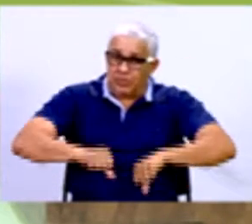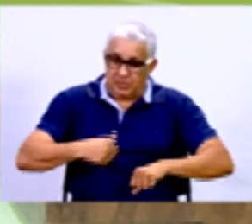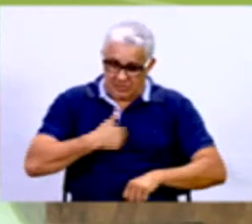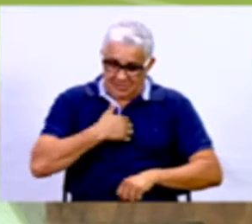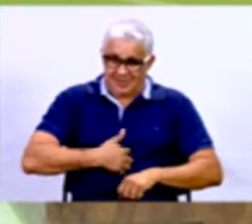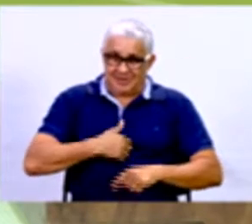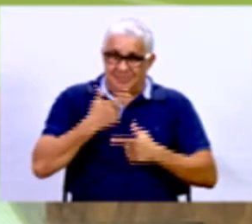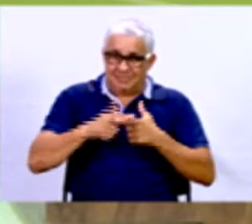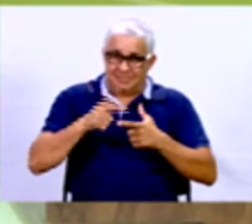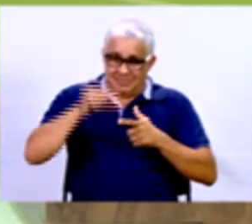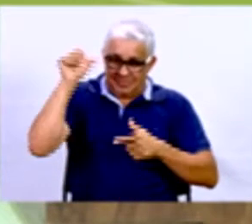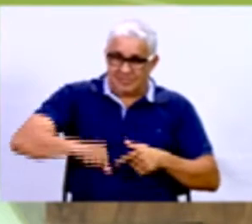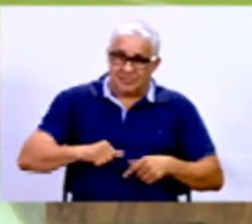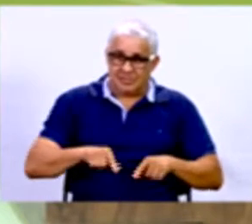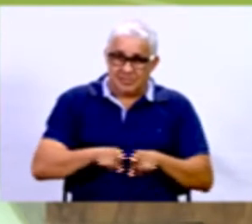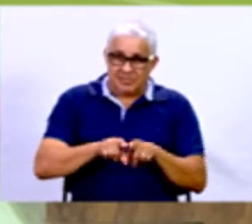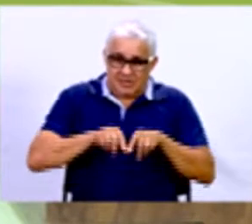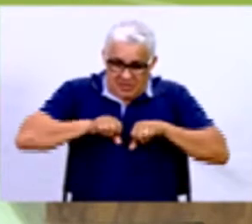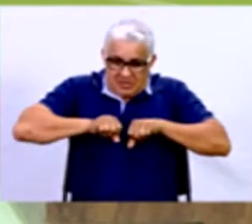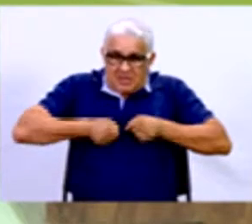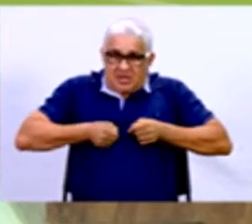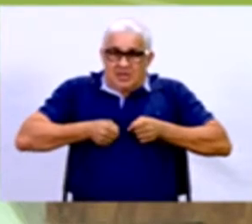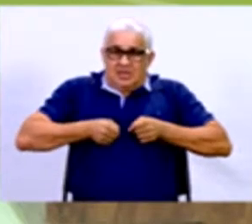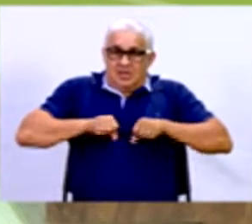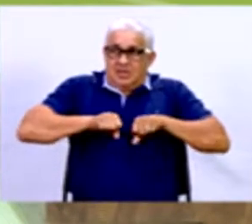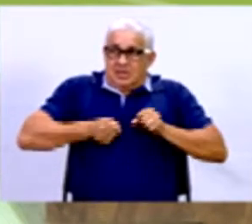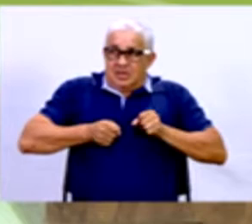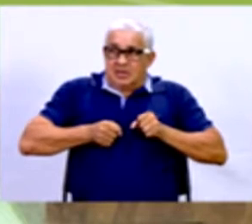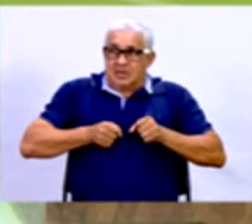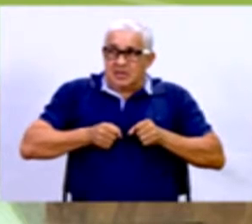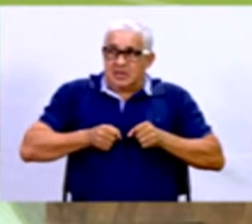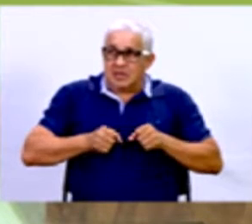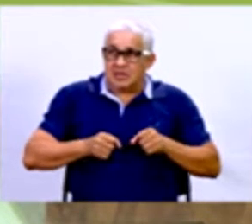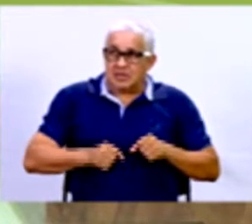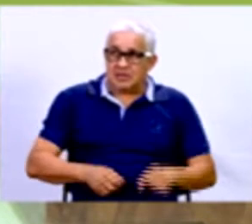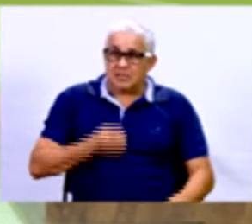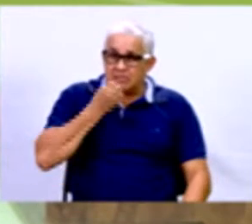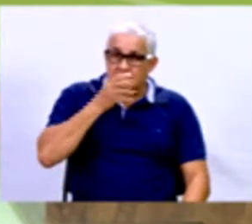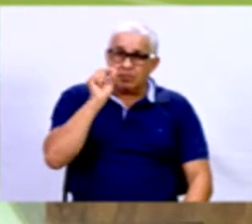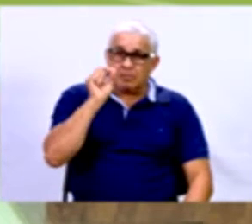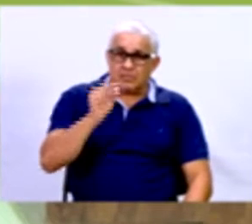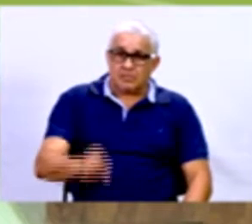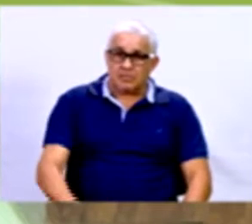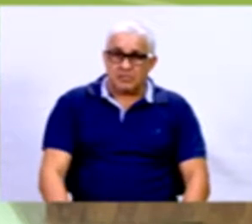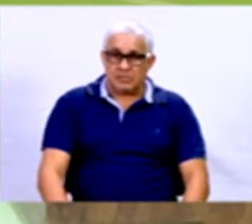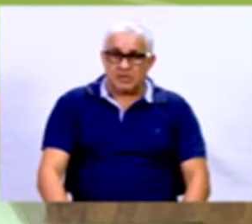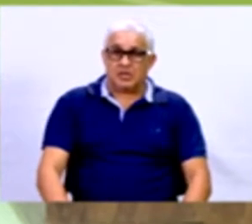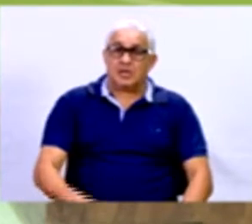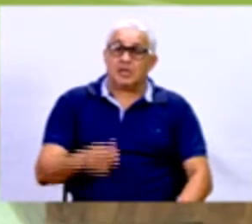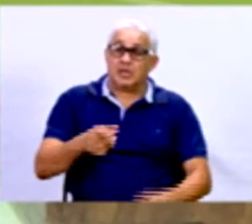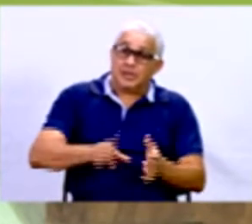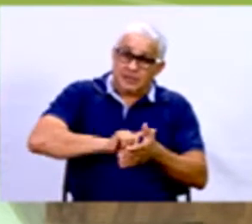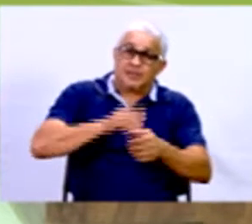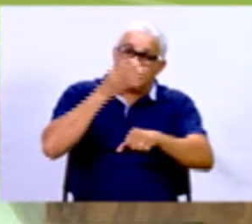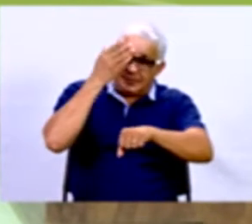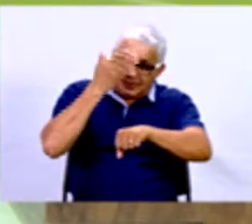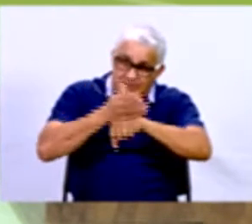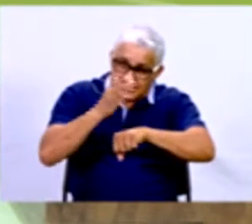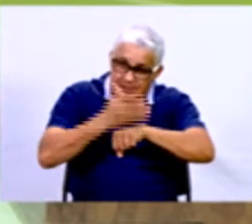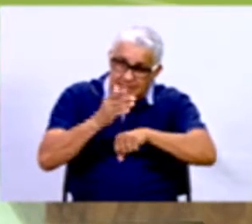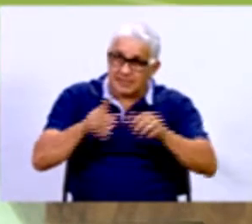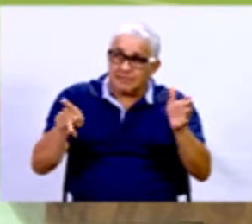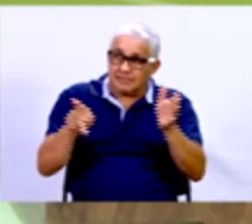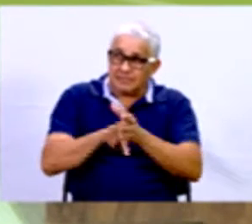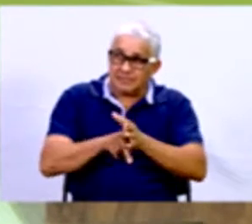pessoa, fraturando alguma costela. Então, o ideal é que sempre você tenha algum treinamento para socorrista. Se alguém tiver